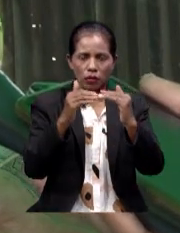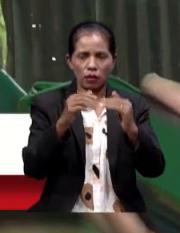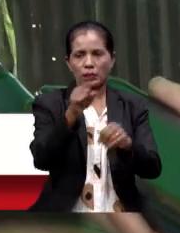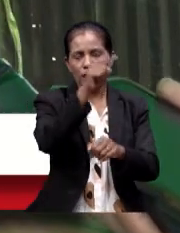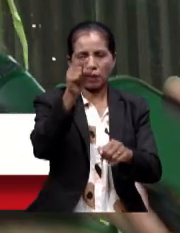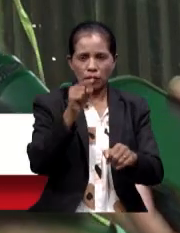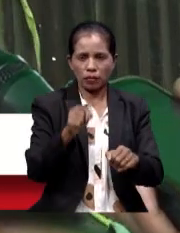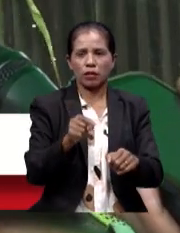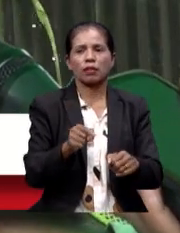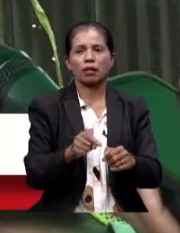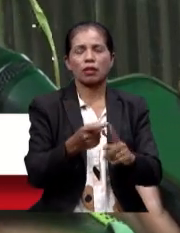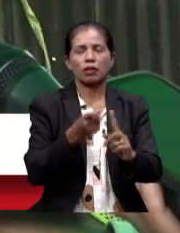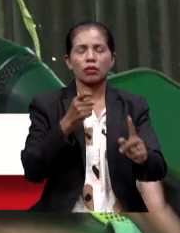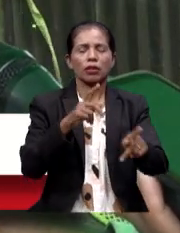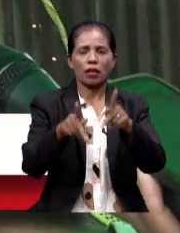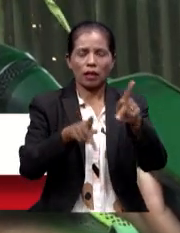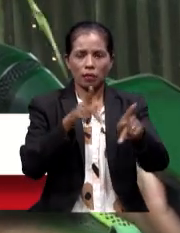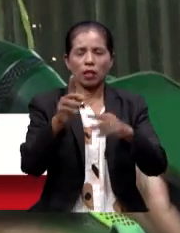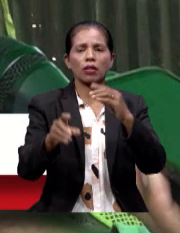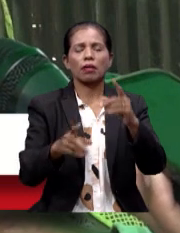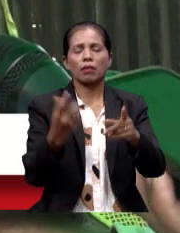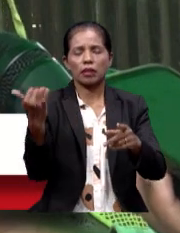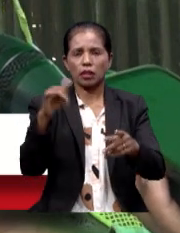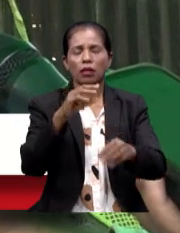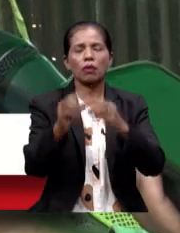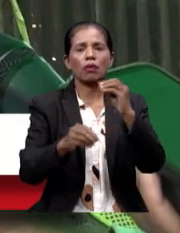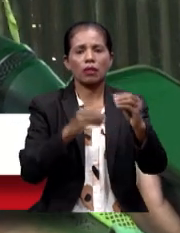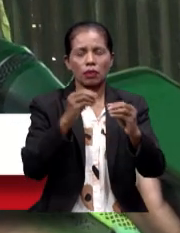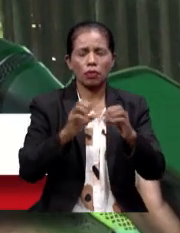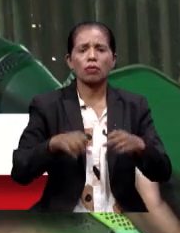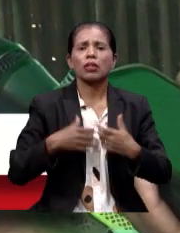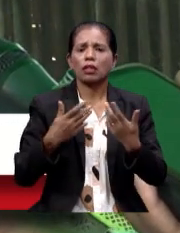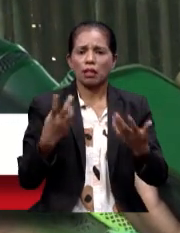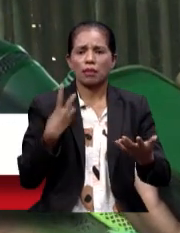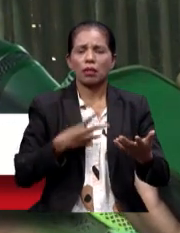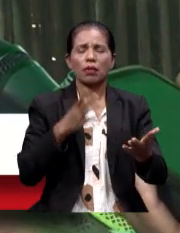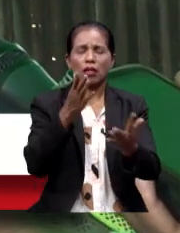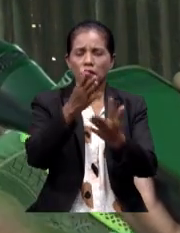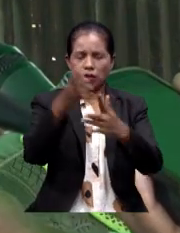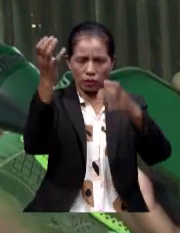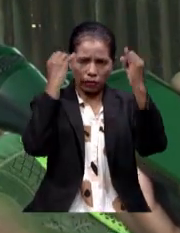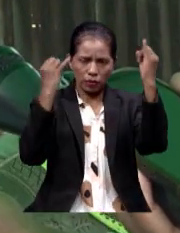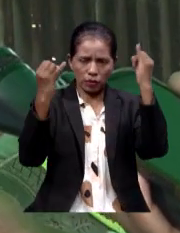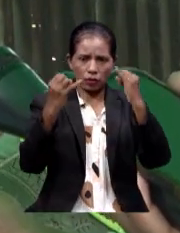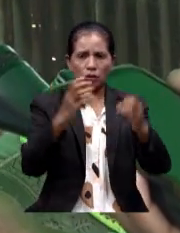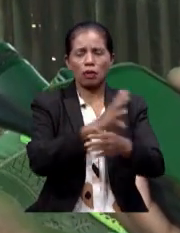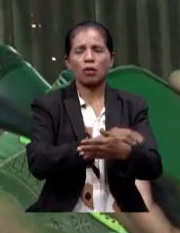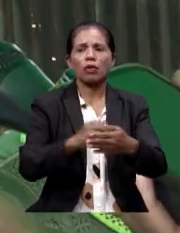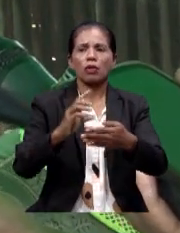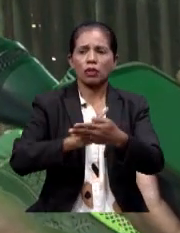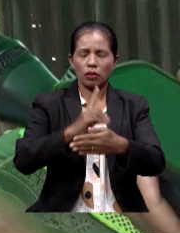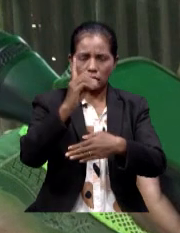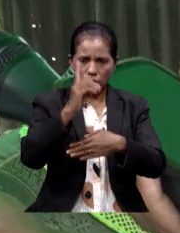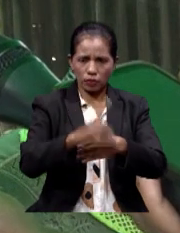perguntas nebe mai usi comunidade com a ba onsa makitabele acesso à informação liliu ho desenvolvimento